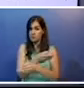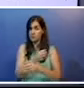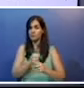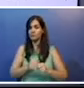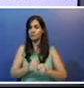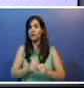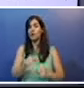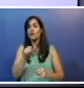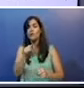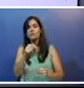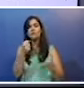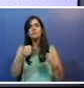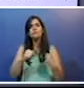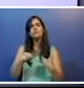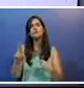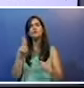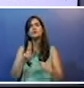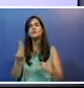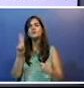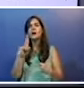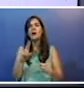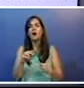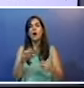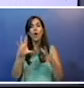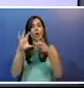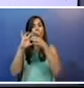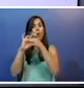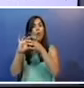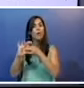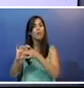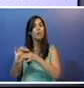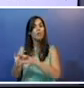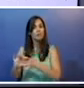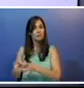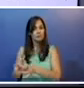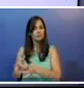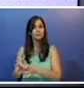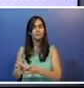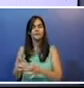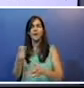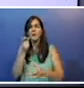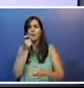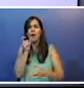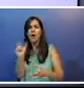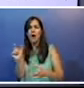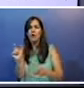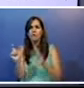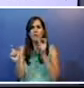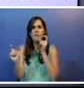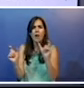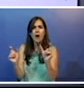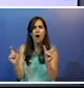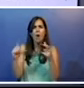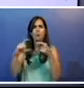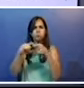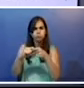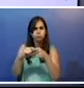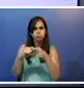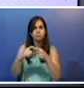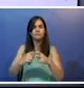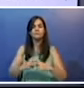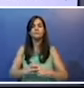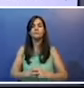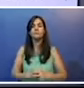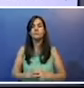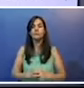Utilize conectores. O que são conectores? Aquelas palavrinhas que ligam umas às outras, as ideias. Utilize